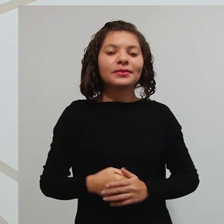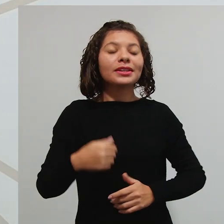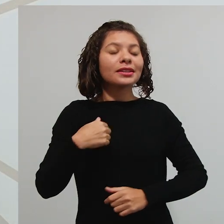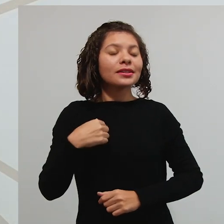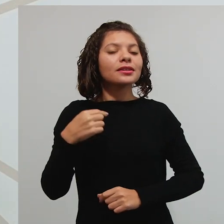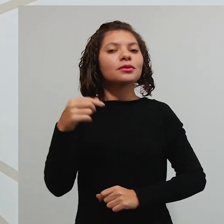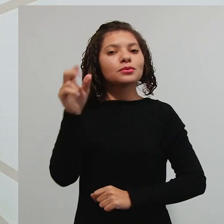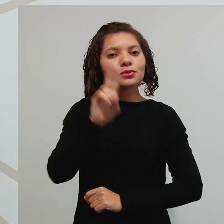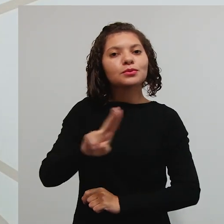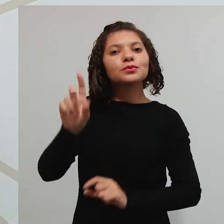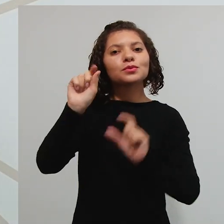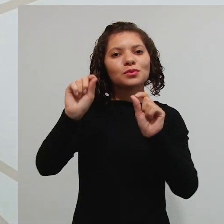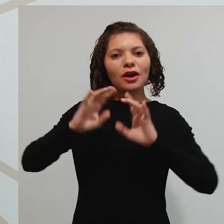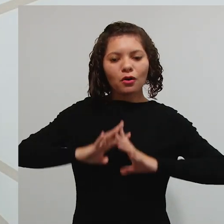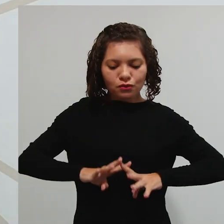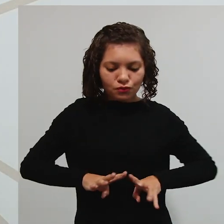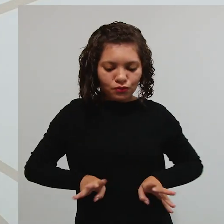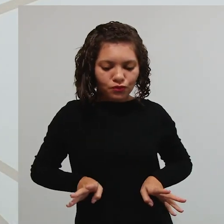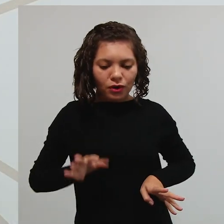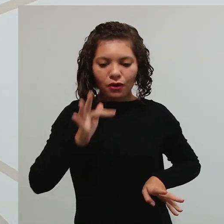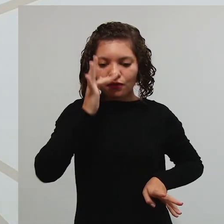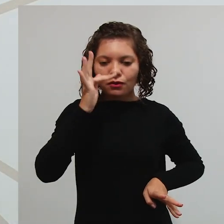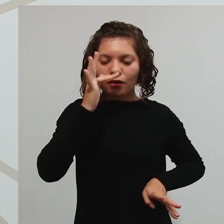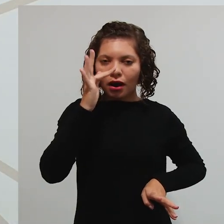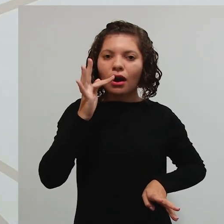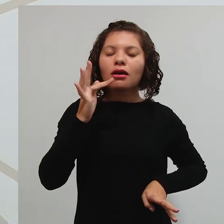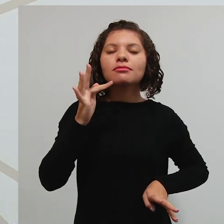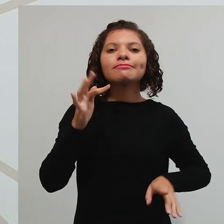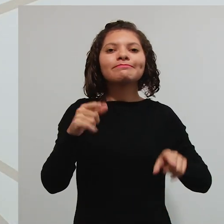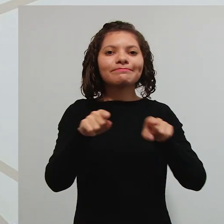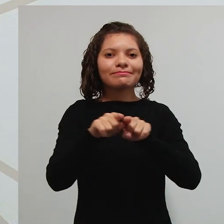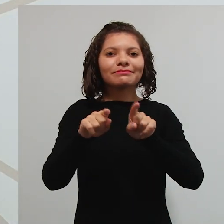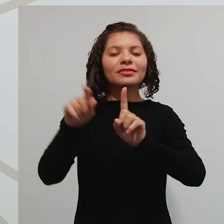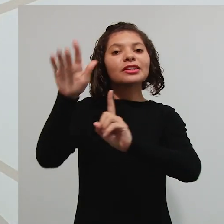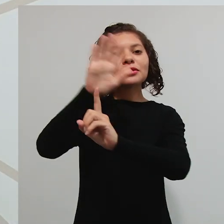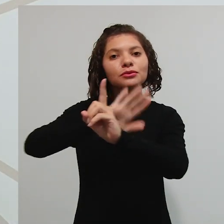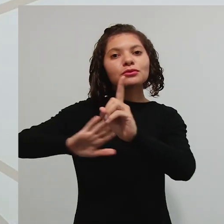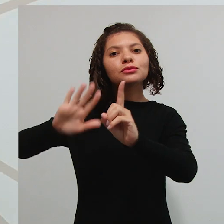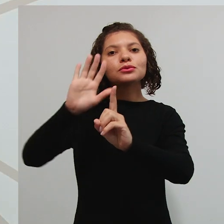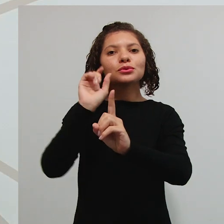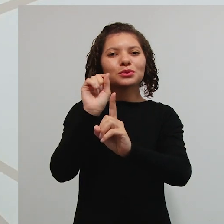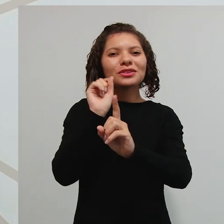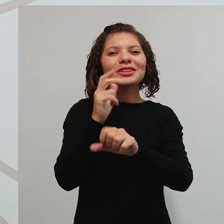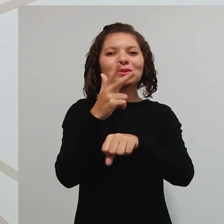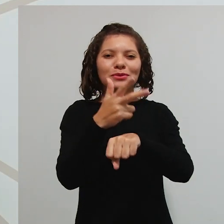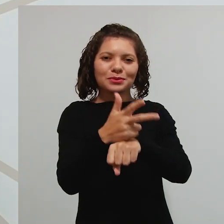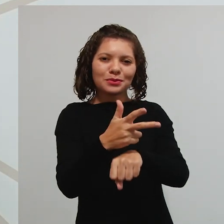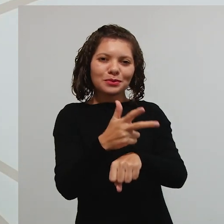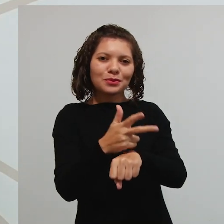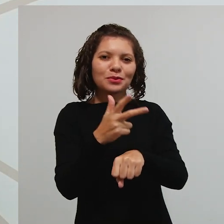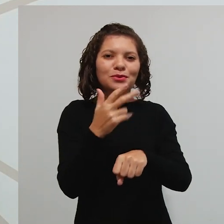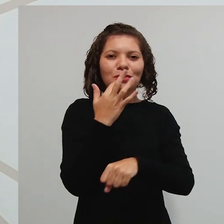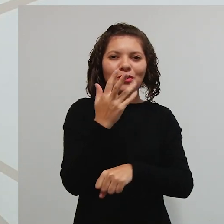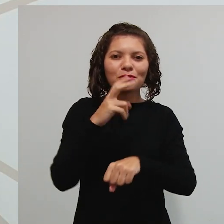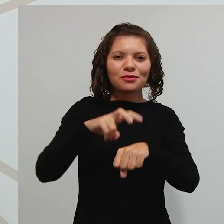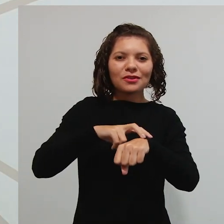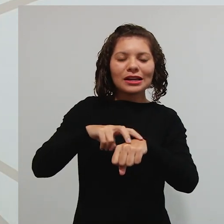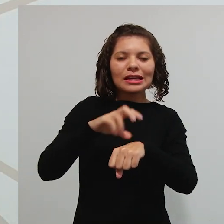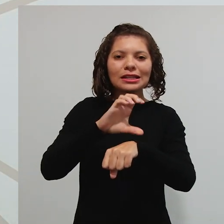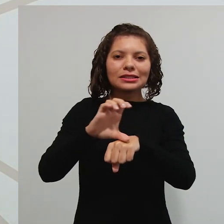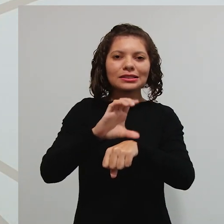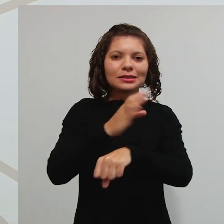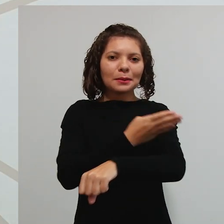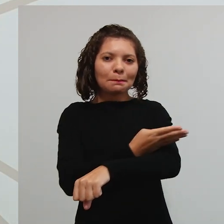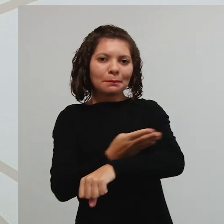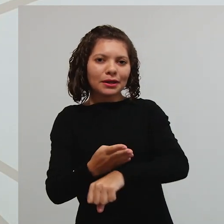Estou com um vestido floral em saia godê. Ao fundo está a plotagem dos estúdios, então os verdes, cinza e branco.